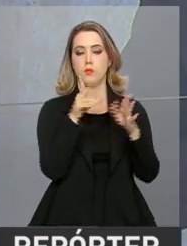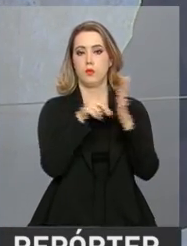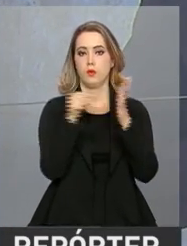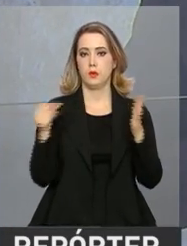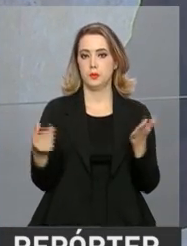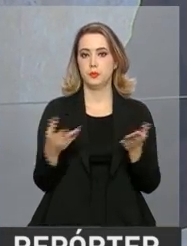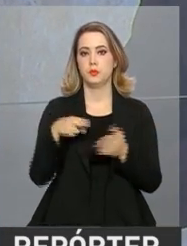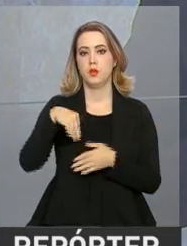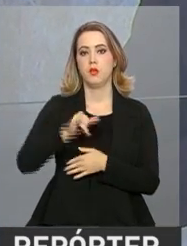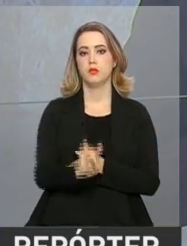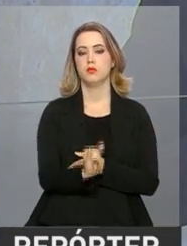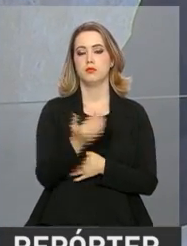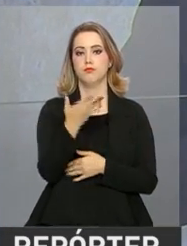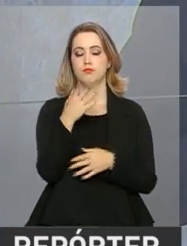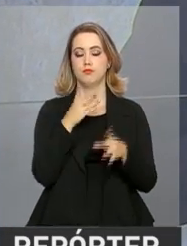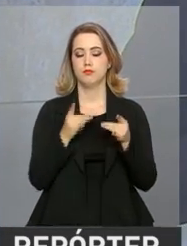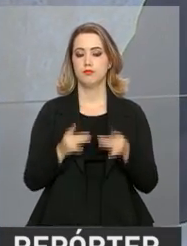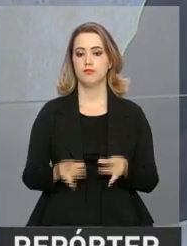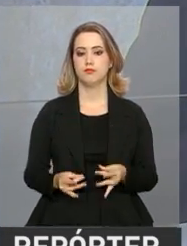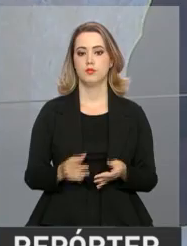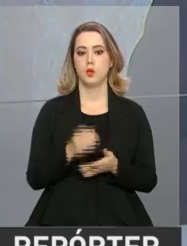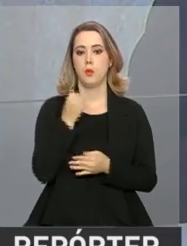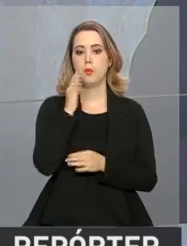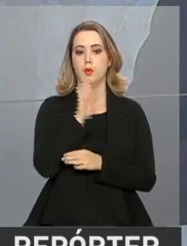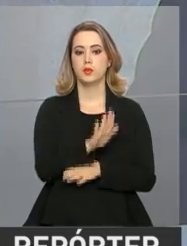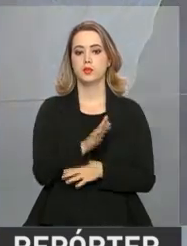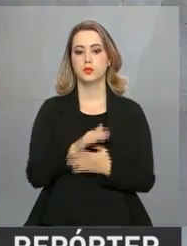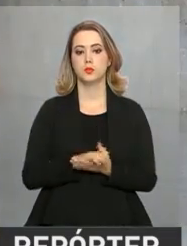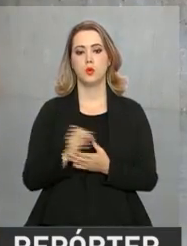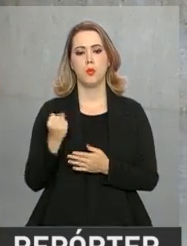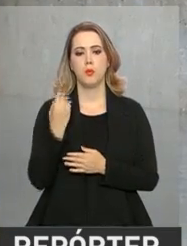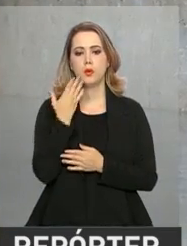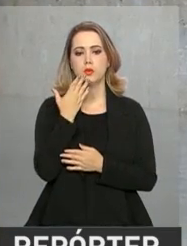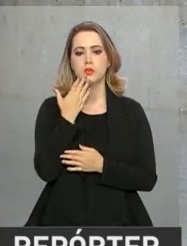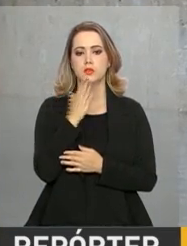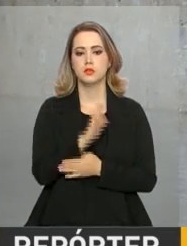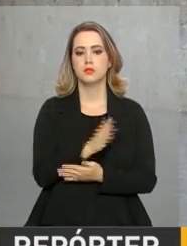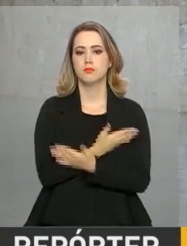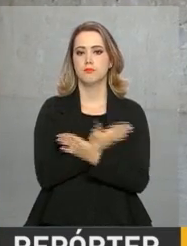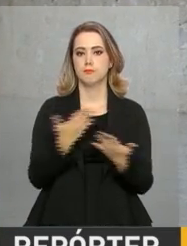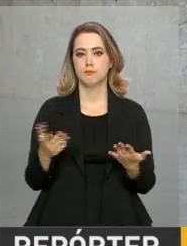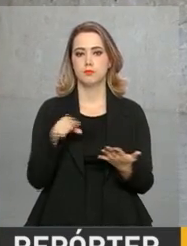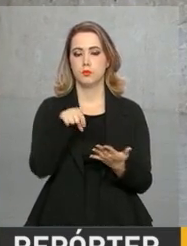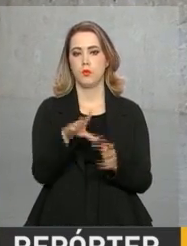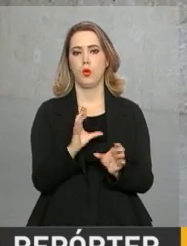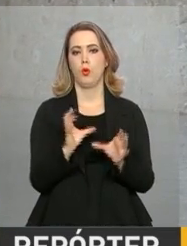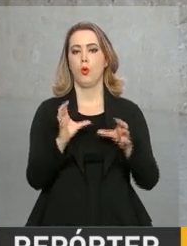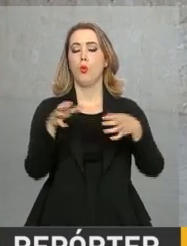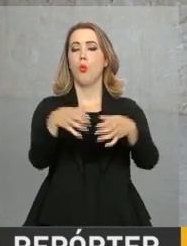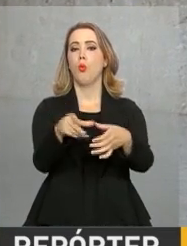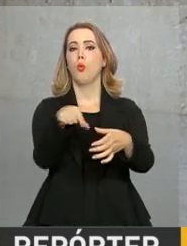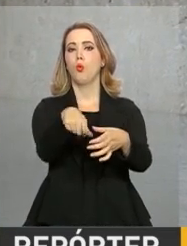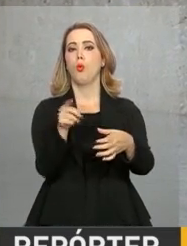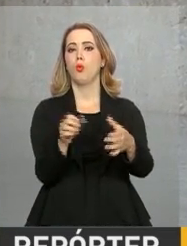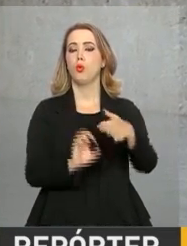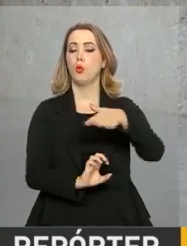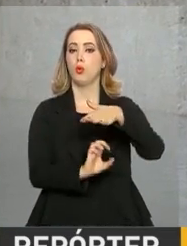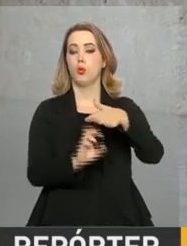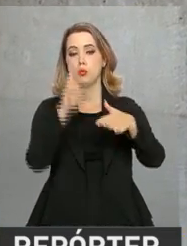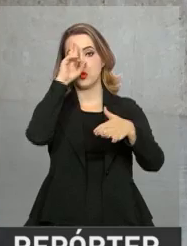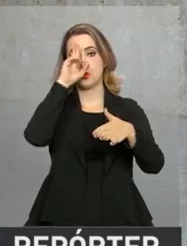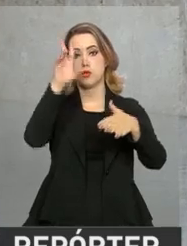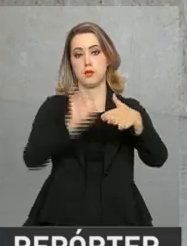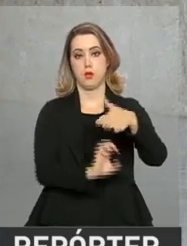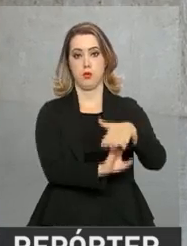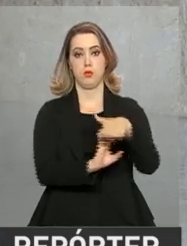Planalto. Olá, Ney. Boa tarde. Boa tarde, Zé Luiz. Boa tarde a todos. Esse grupo de empresários chineses já investem no